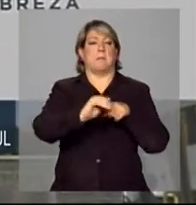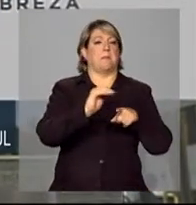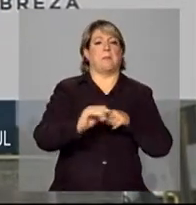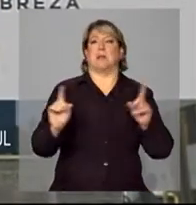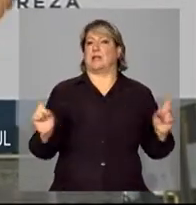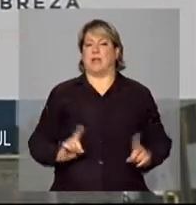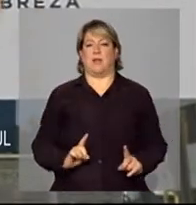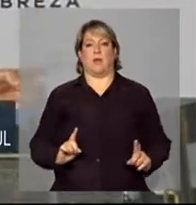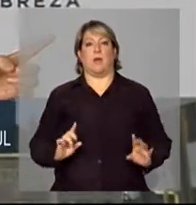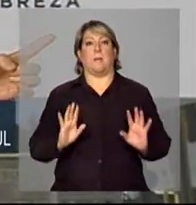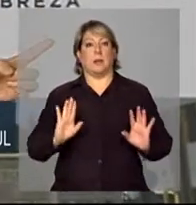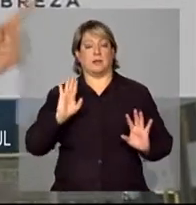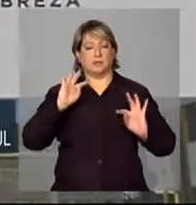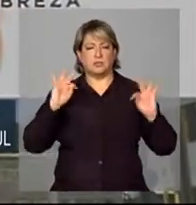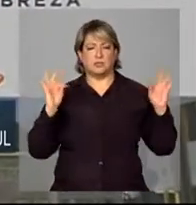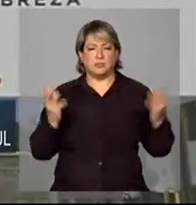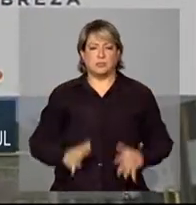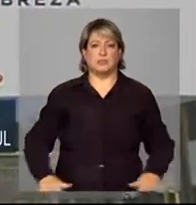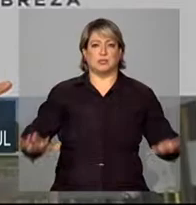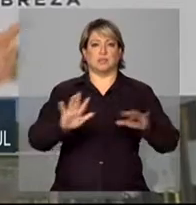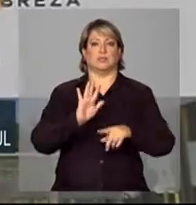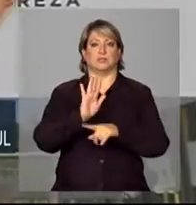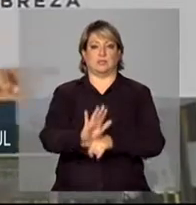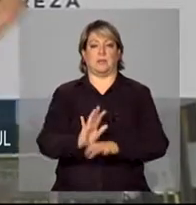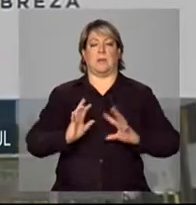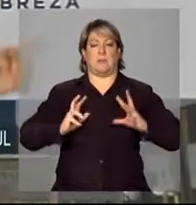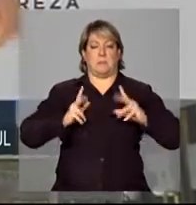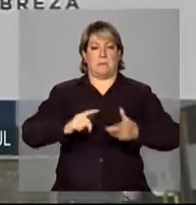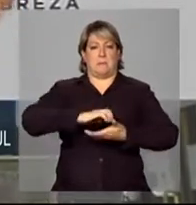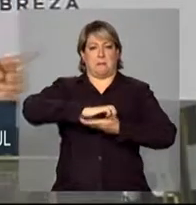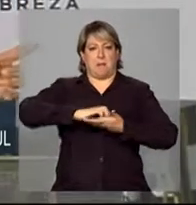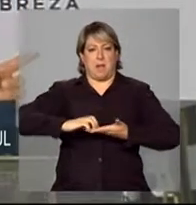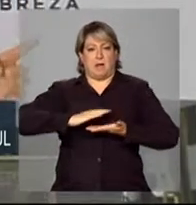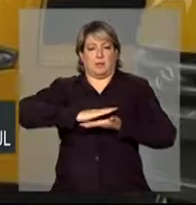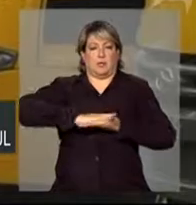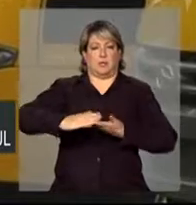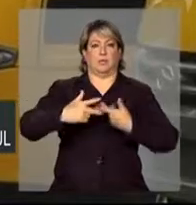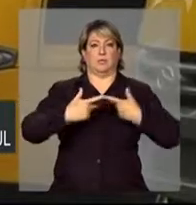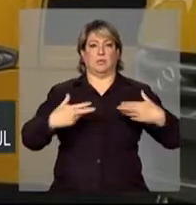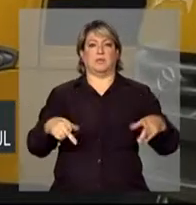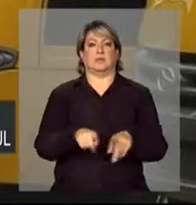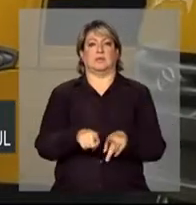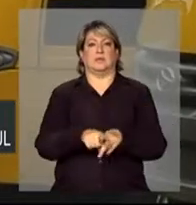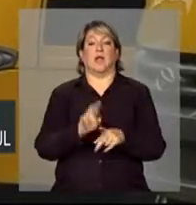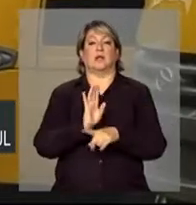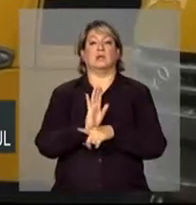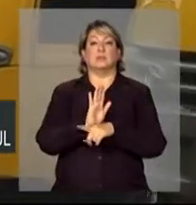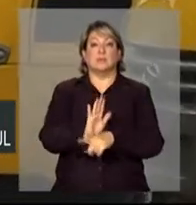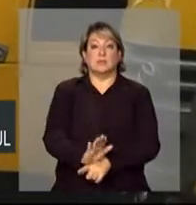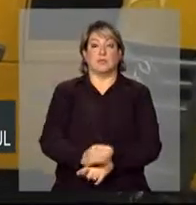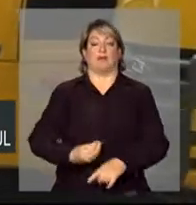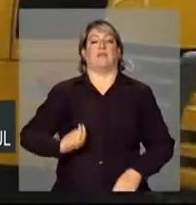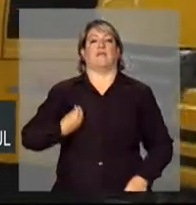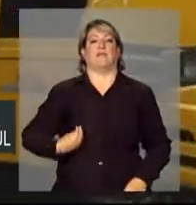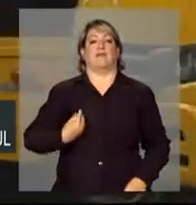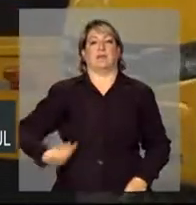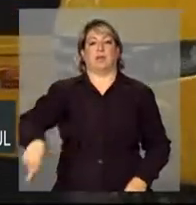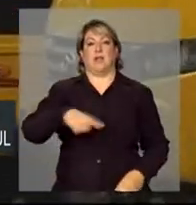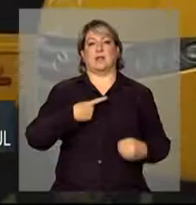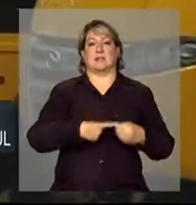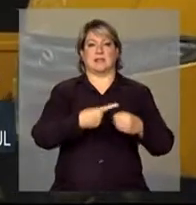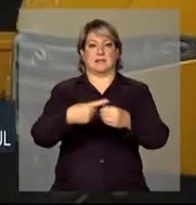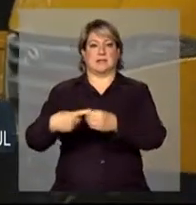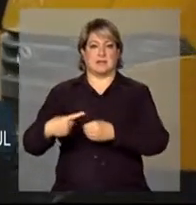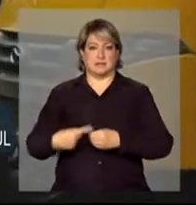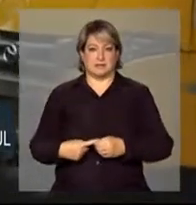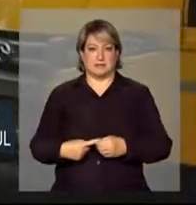certeza, serão máquinas e ônibus que irão ajudar a transformar a qualidade de vida das nossas cidades.